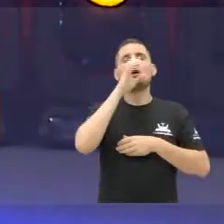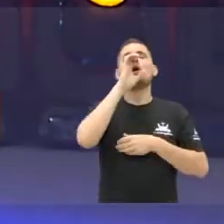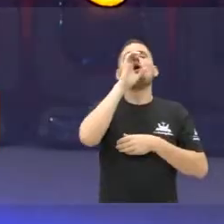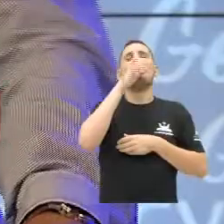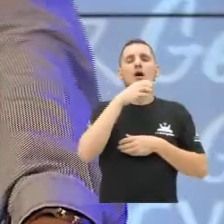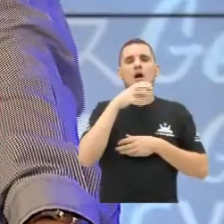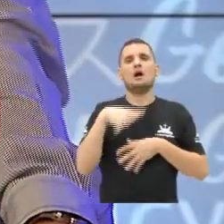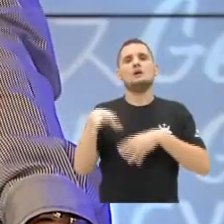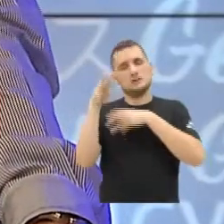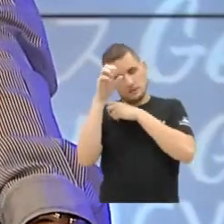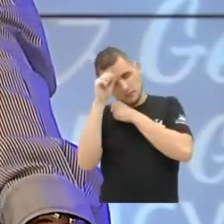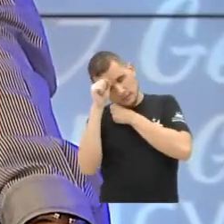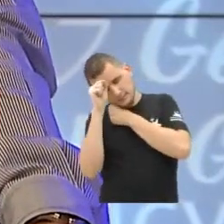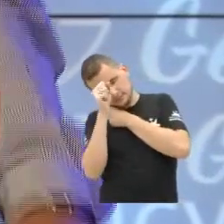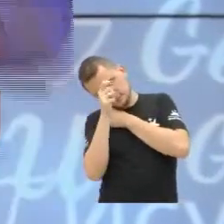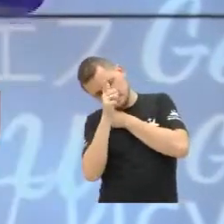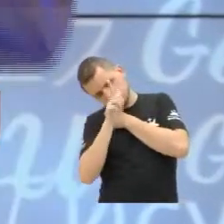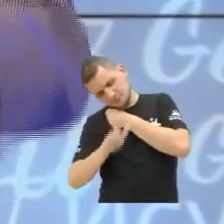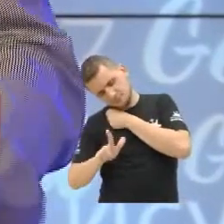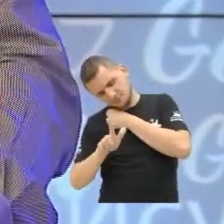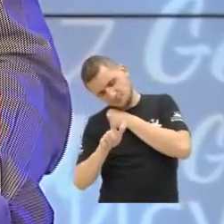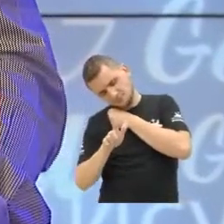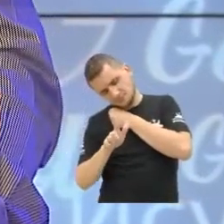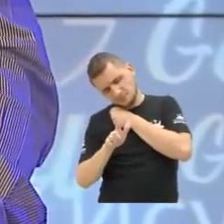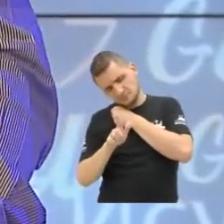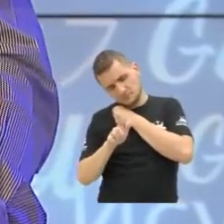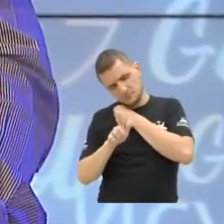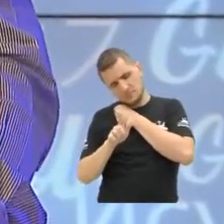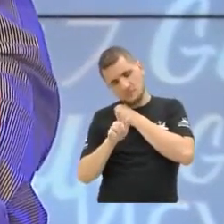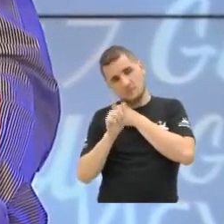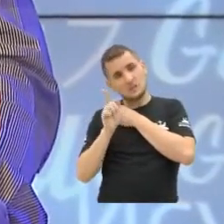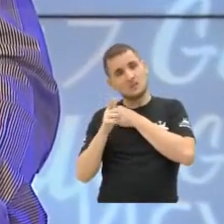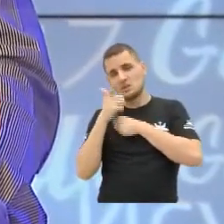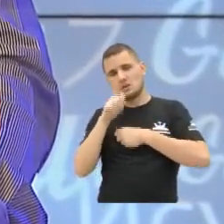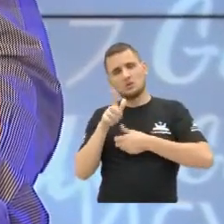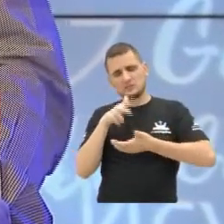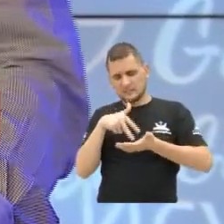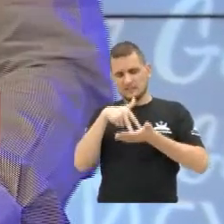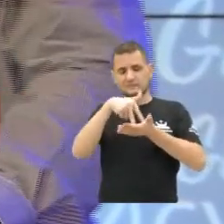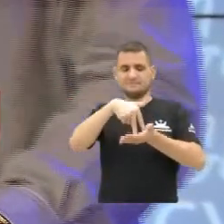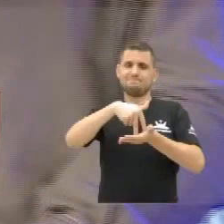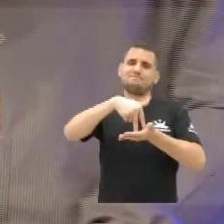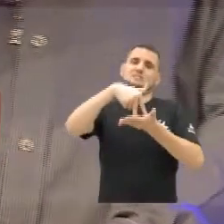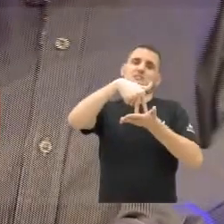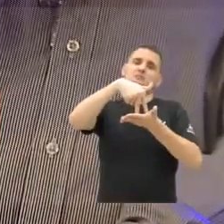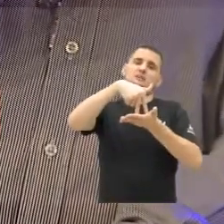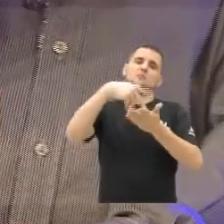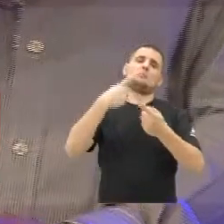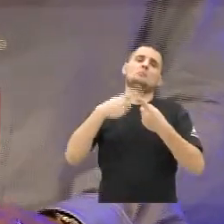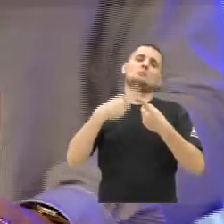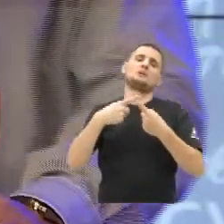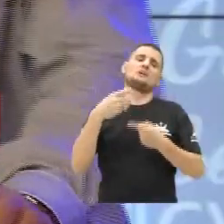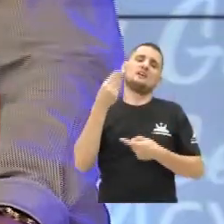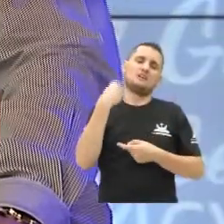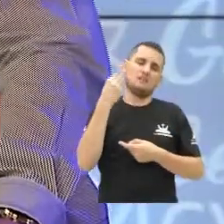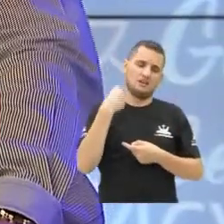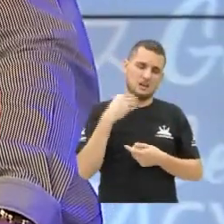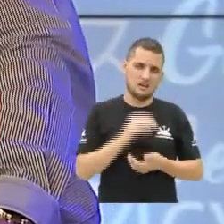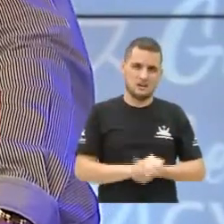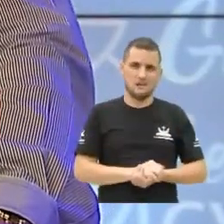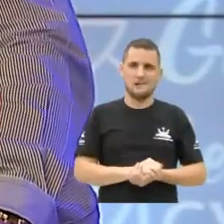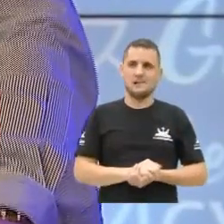cansado que não se levantou com a força daquele alimento. Meu irmão, minha irmã, muitas